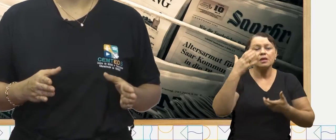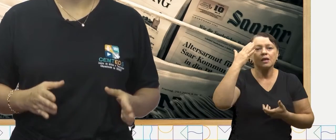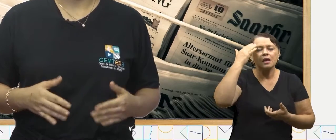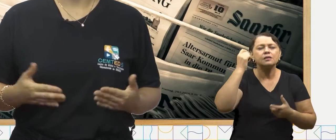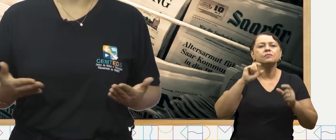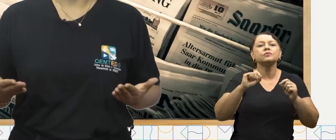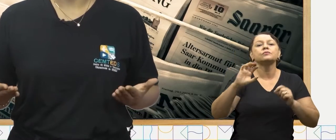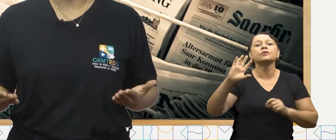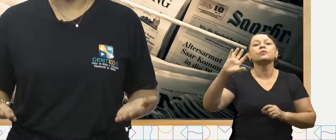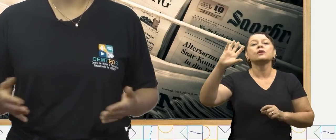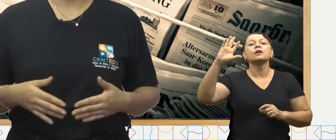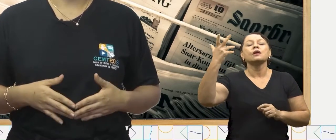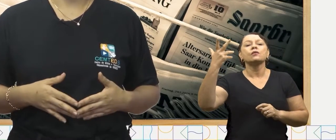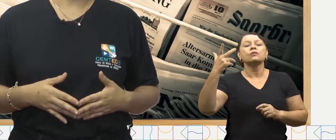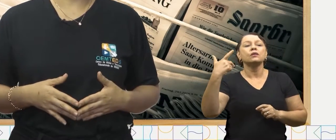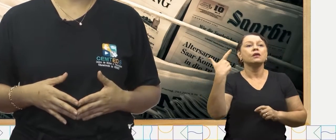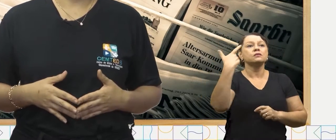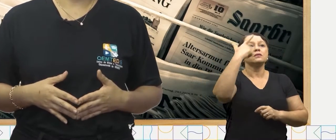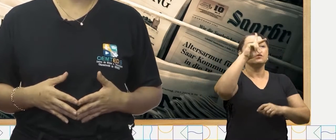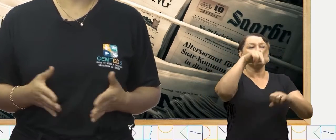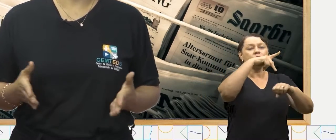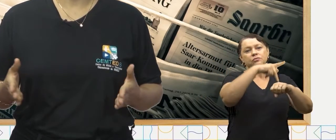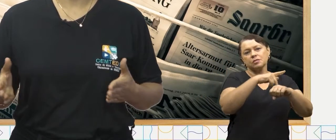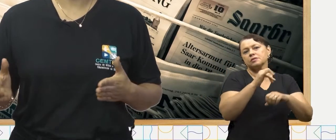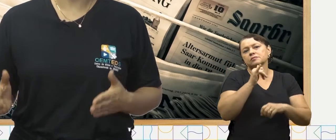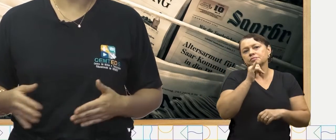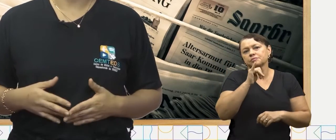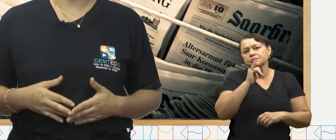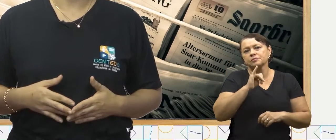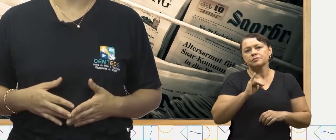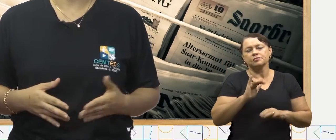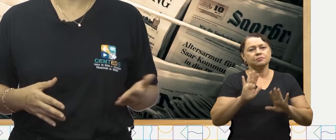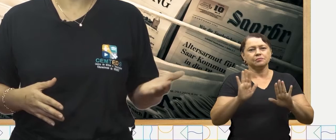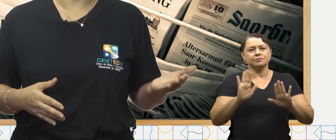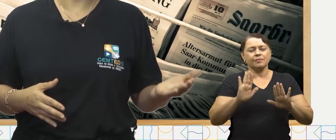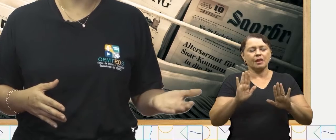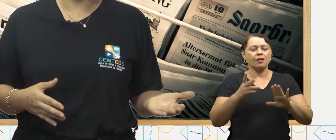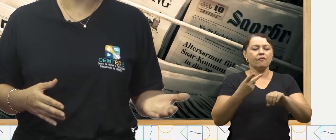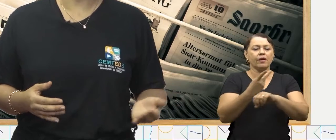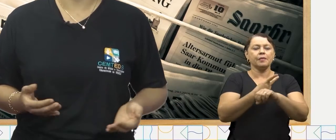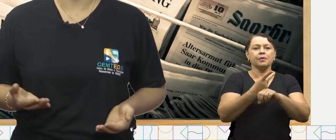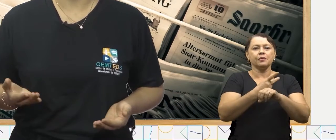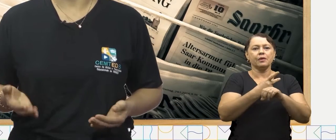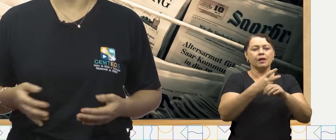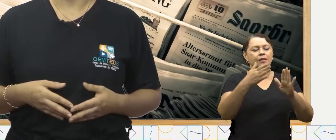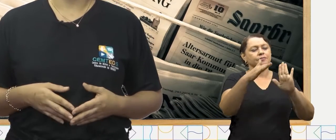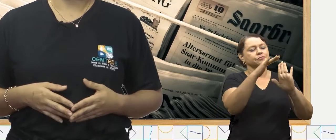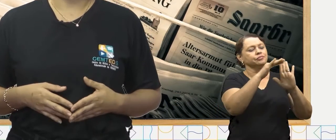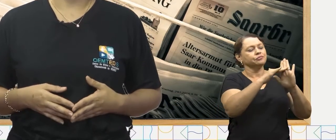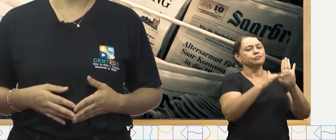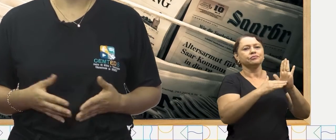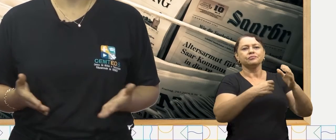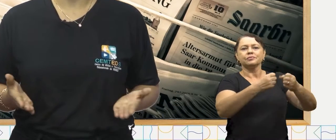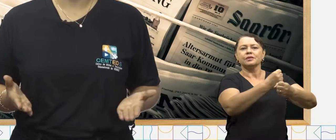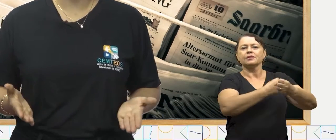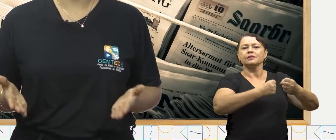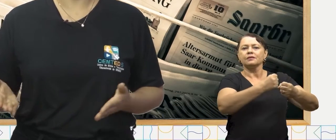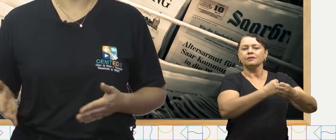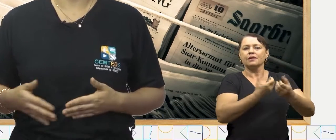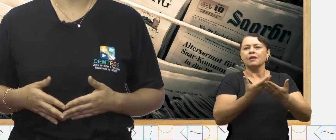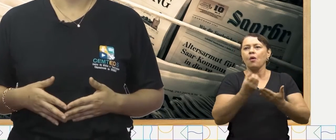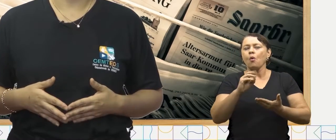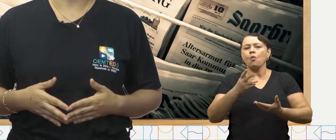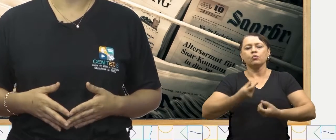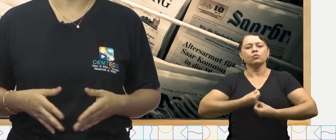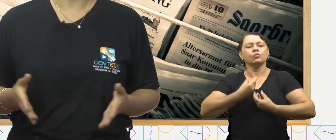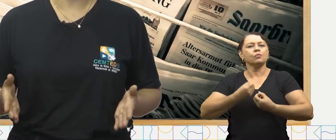que acontece em outros países, por exemplo, não deve procurar uma receita de bolo ou um poema. O que